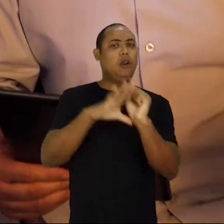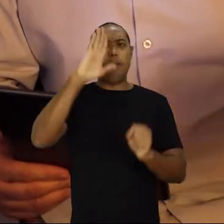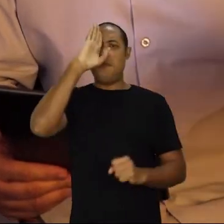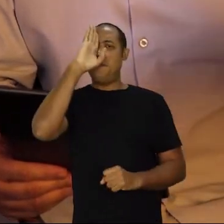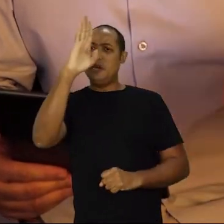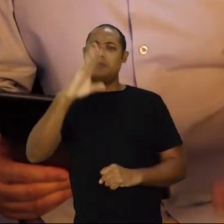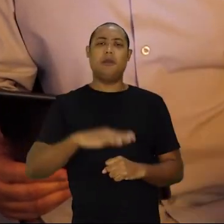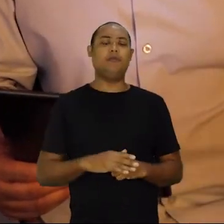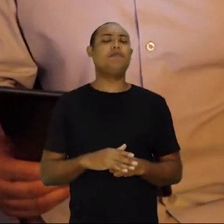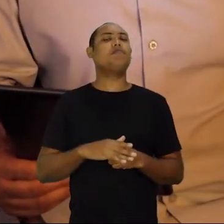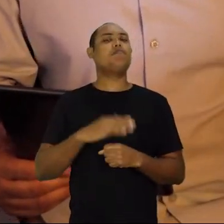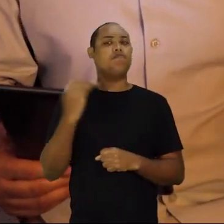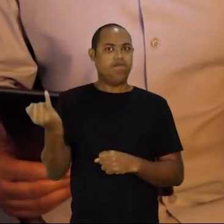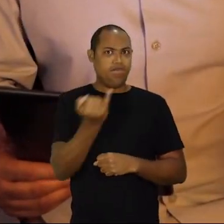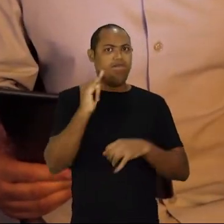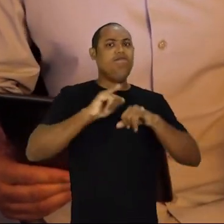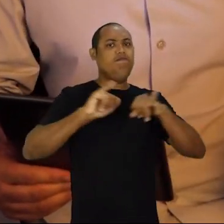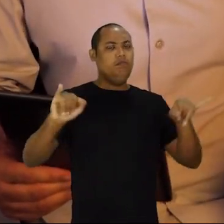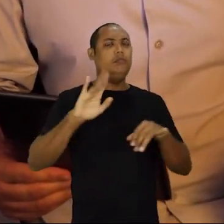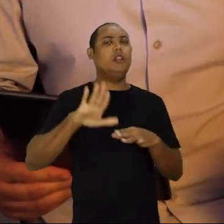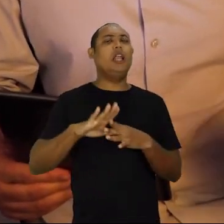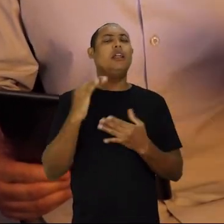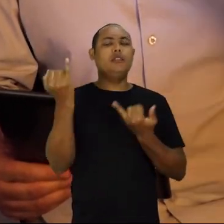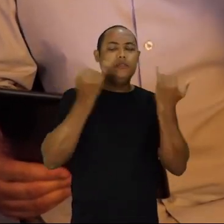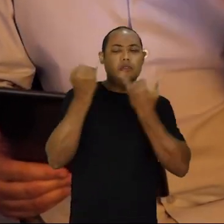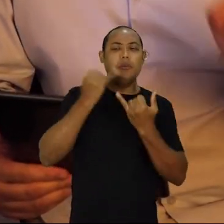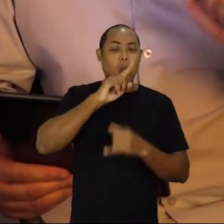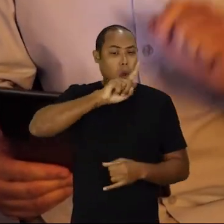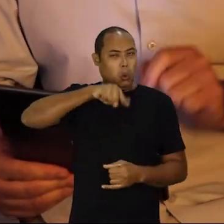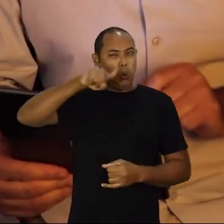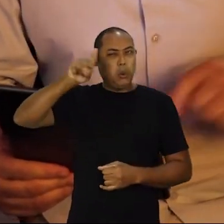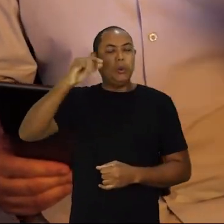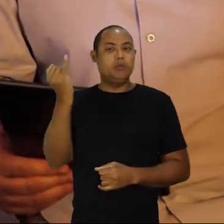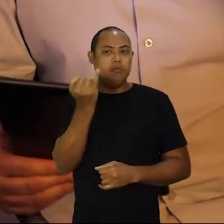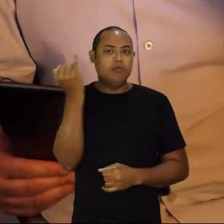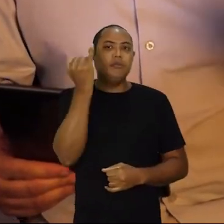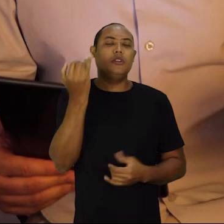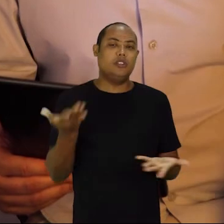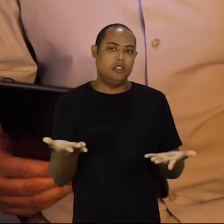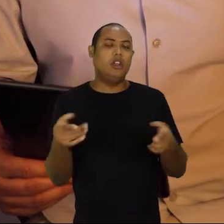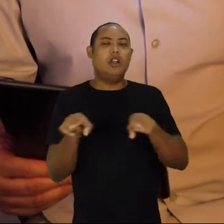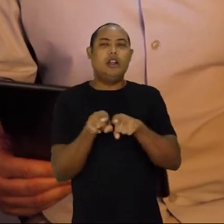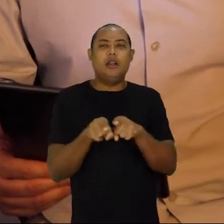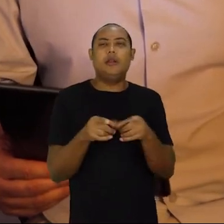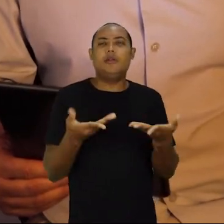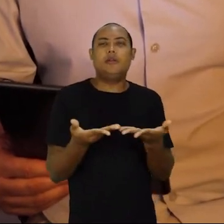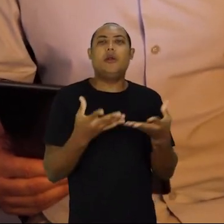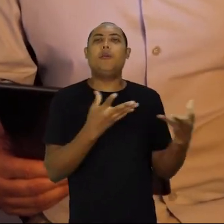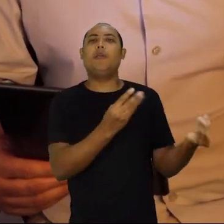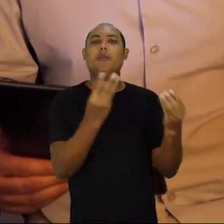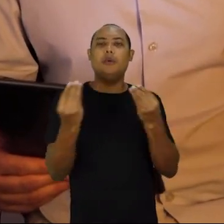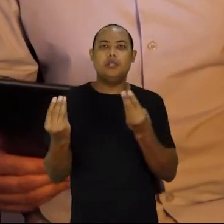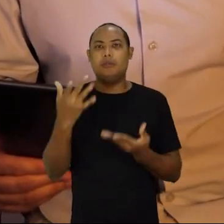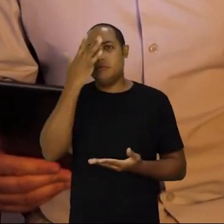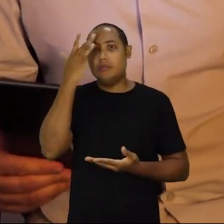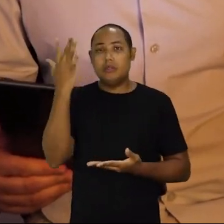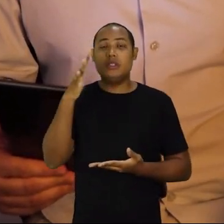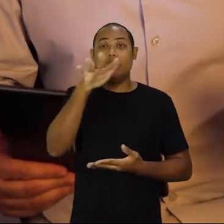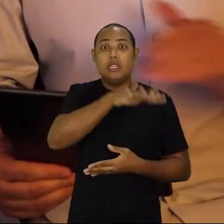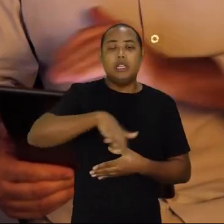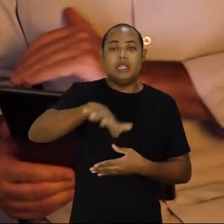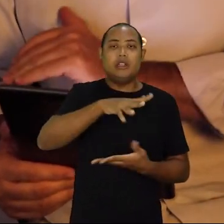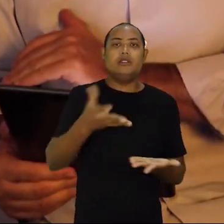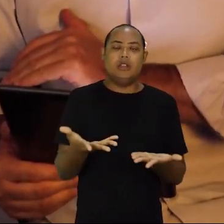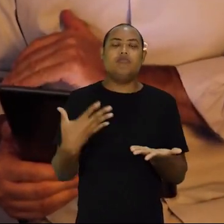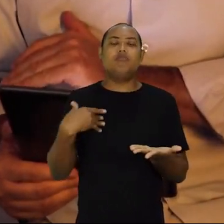de atividades de forma mais segura. Importante dizer também, esse foi um indicador muito